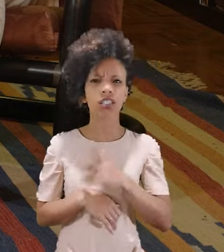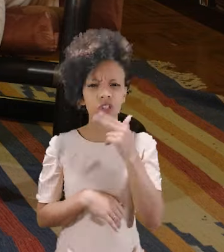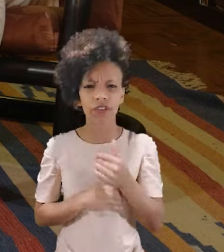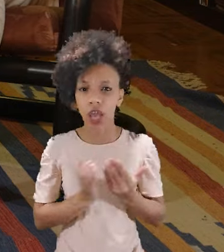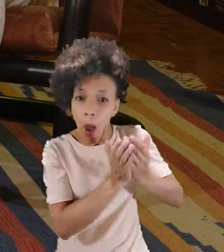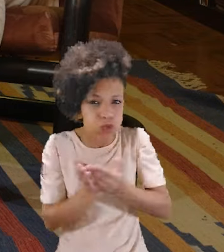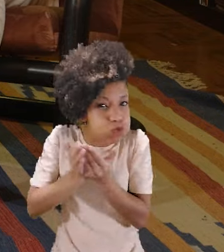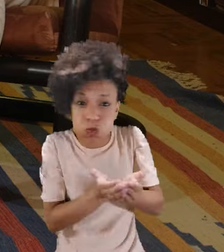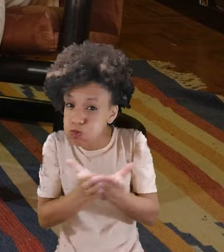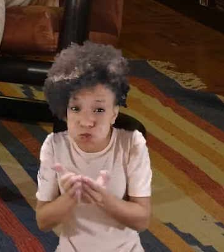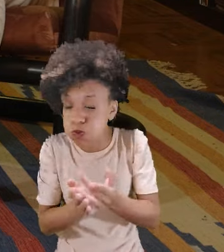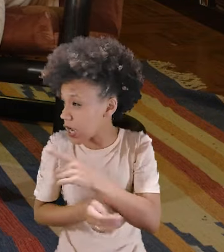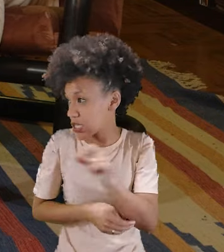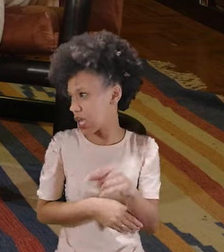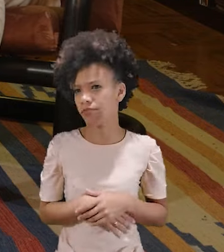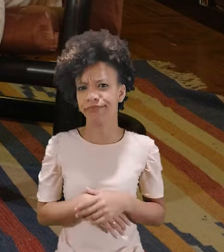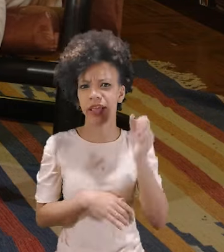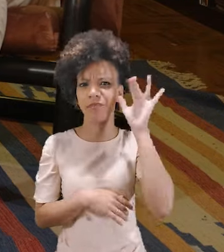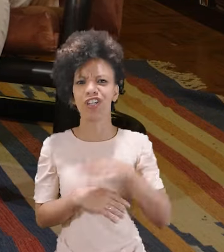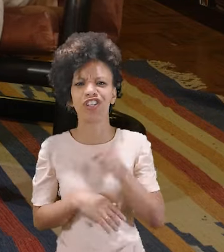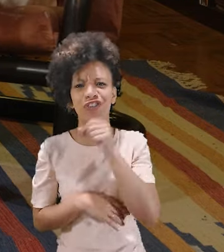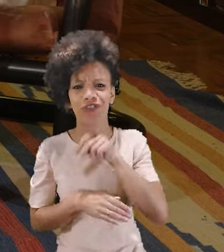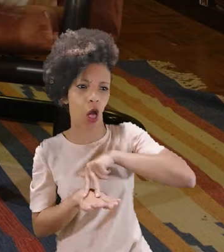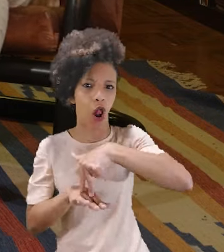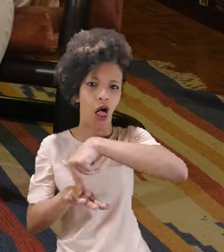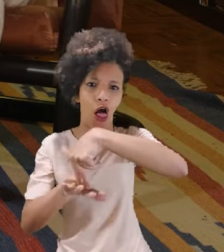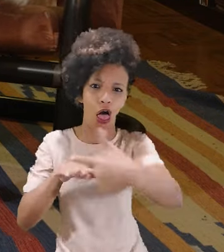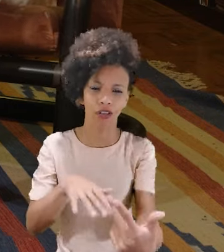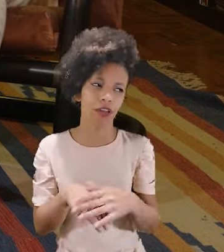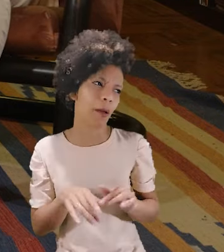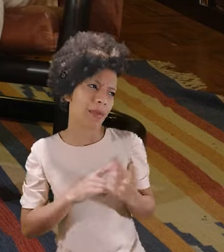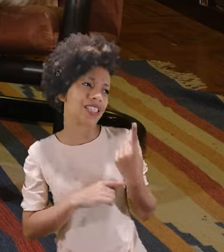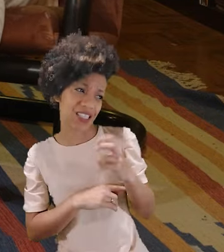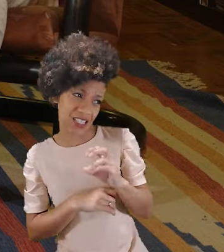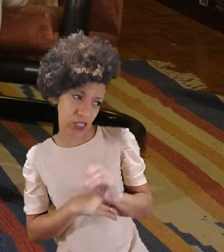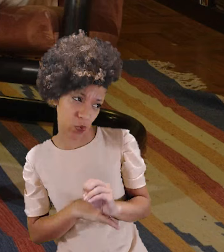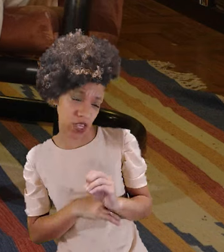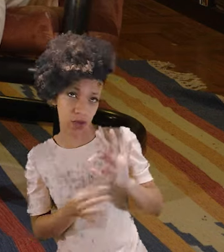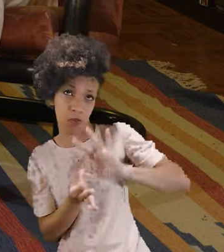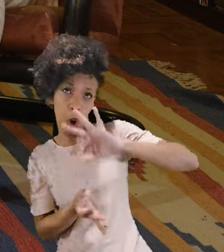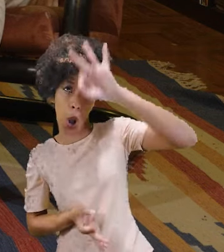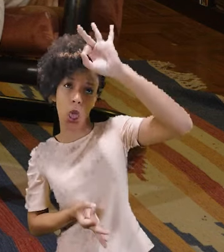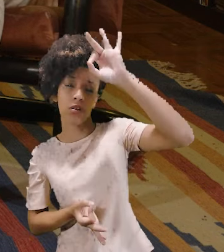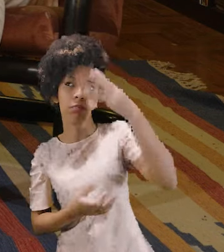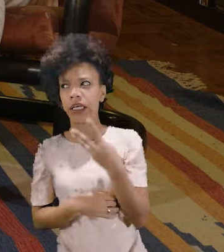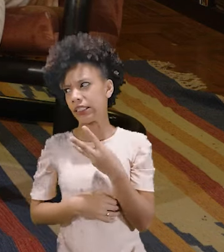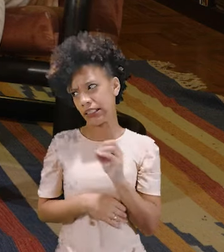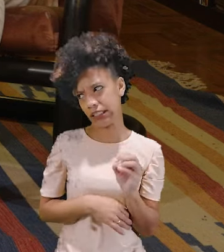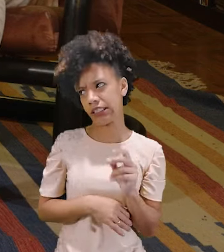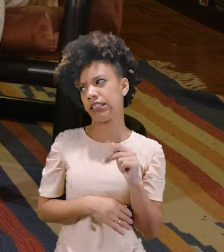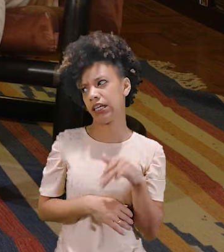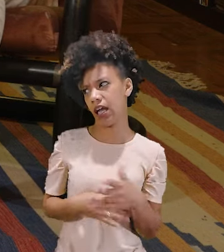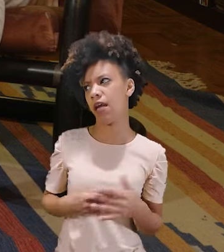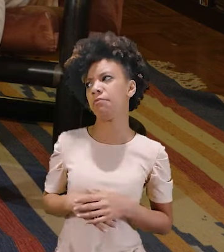era um pau achei que era tipo sem não vai temos velho caindo não dá né mas é que o bagulho 150 meta 30 por hora é uma porrada